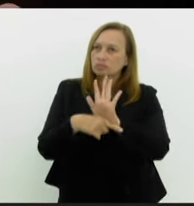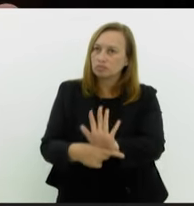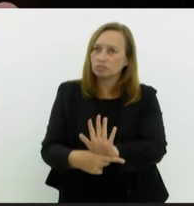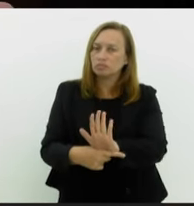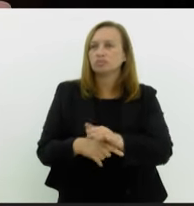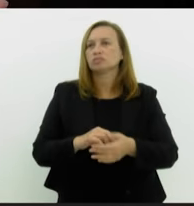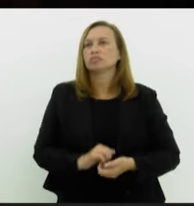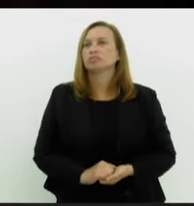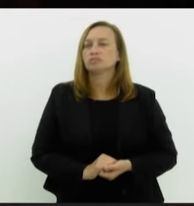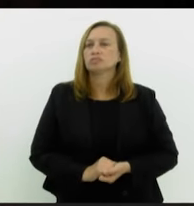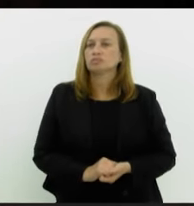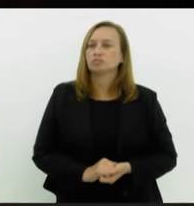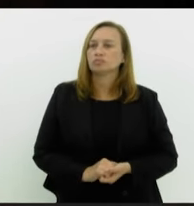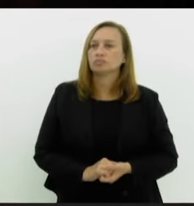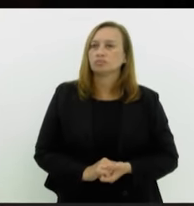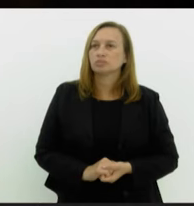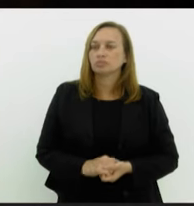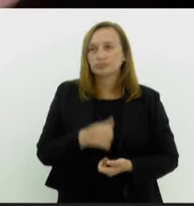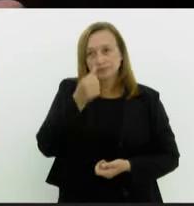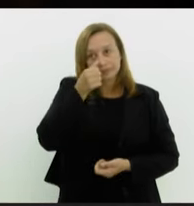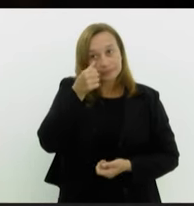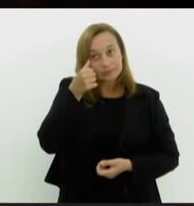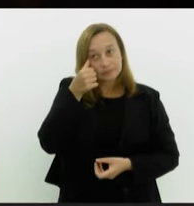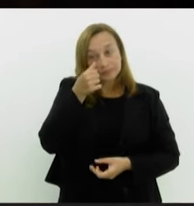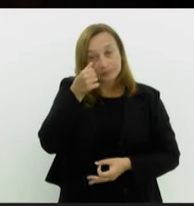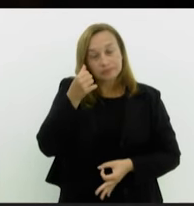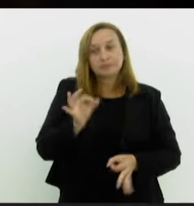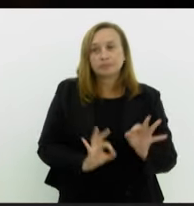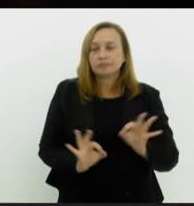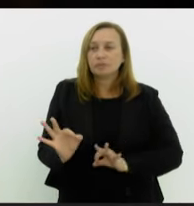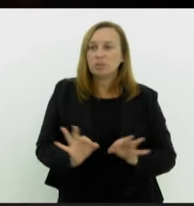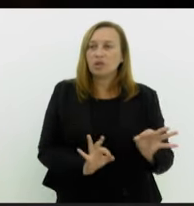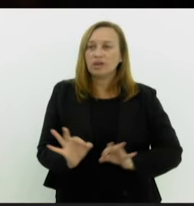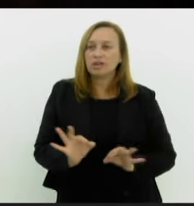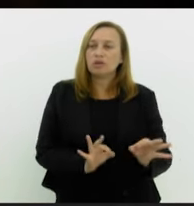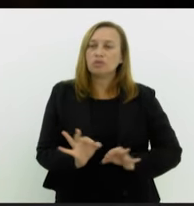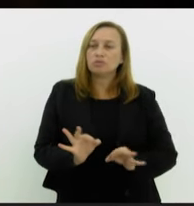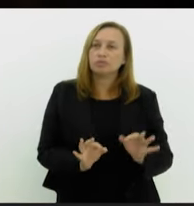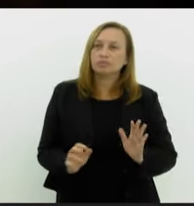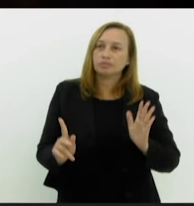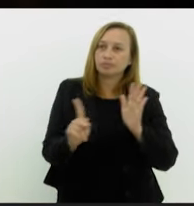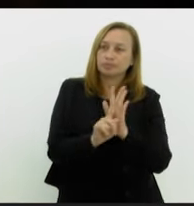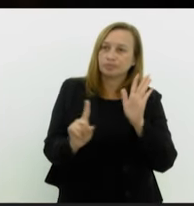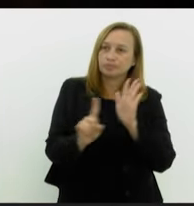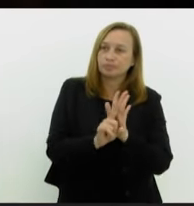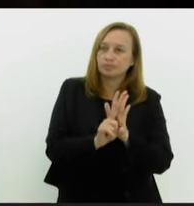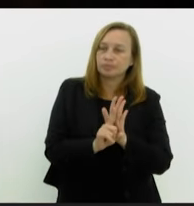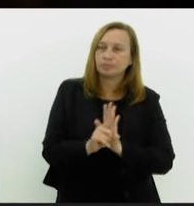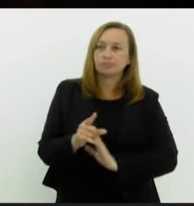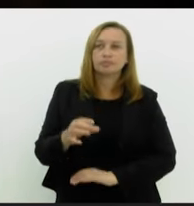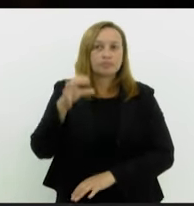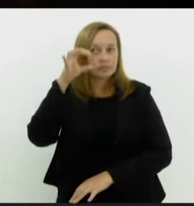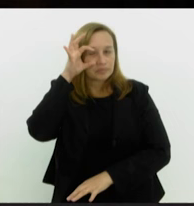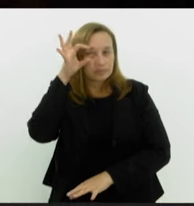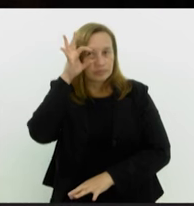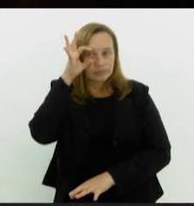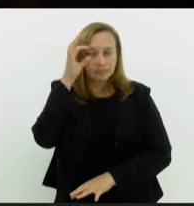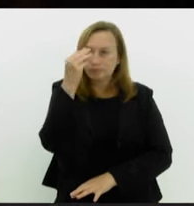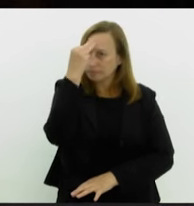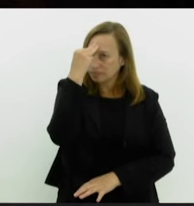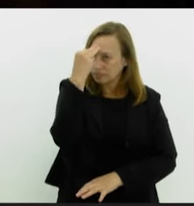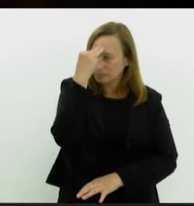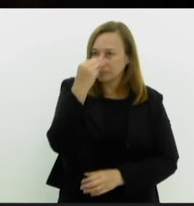eh na na elaboração do do anteprojeto de lei eh da Lei Maria da Penha eh